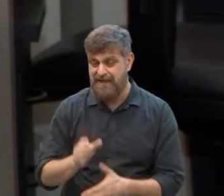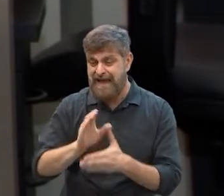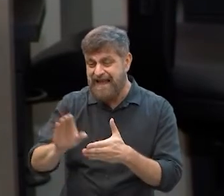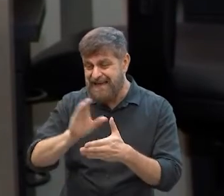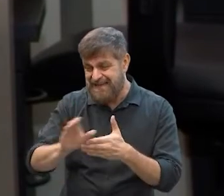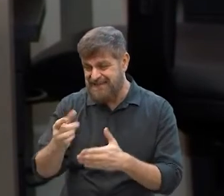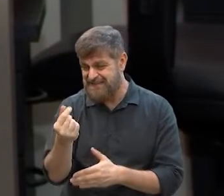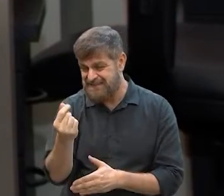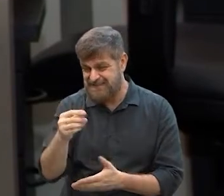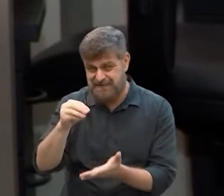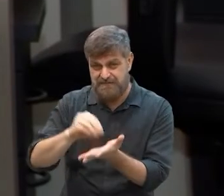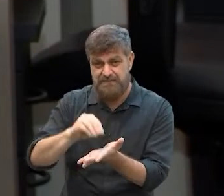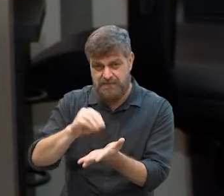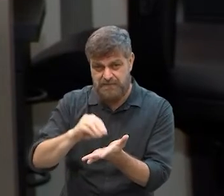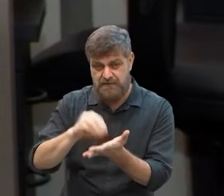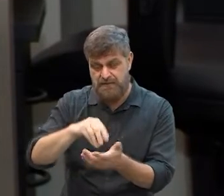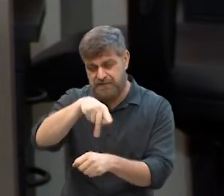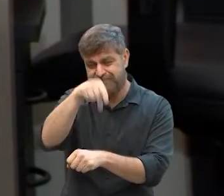também